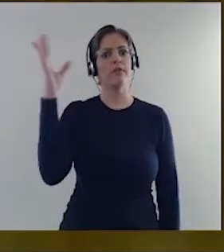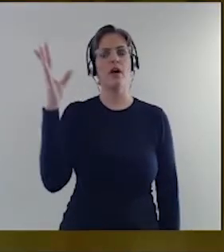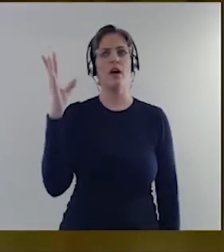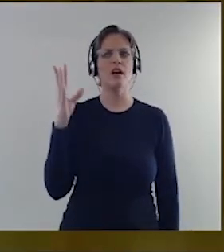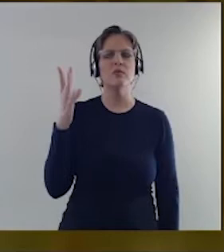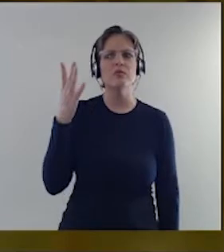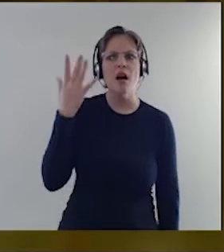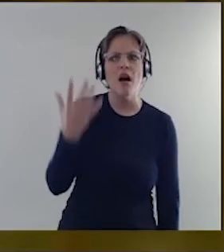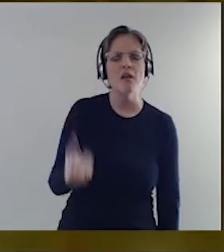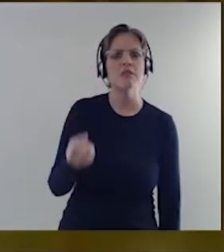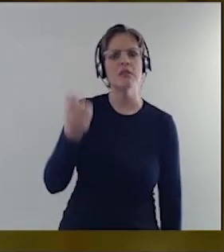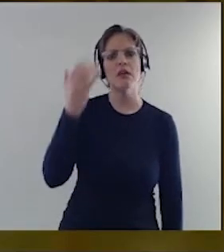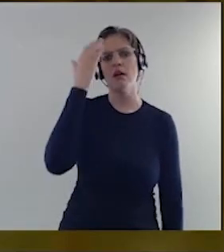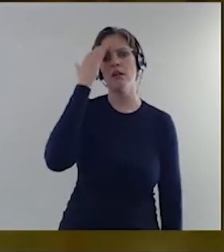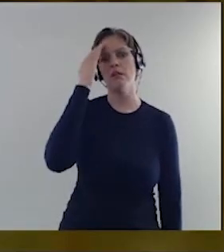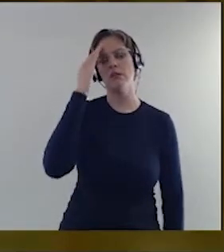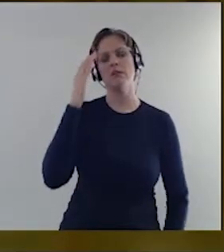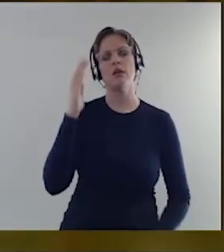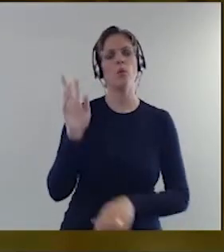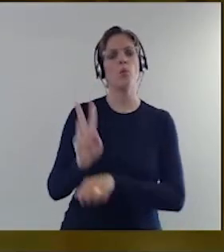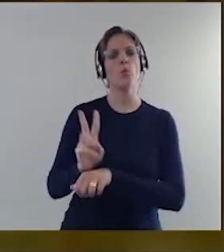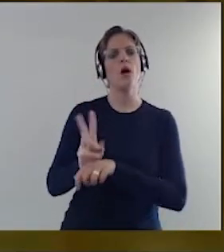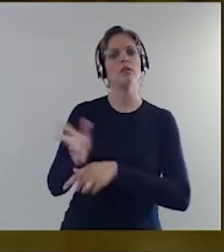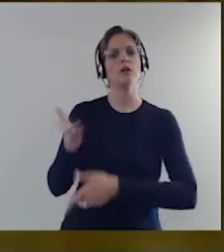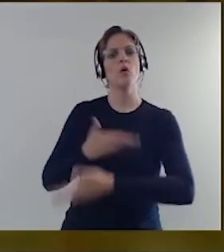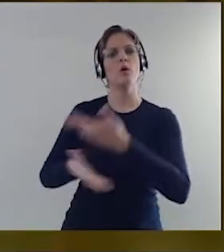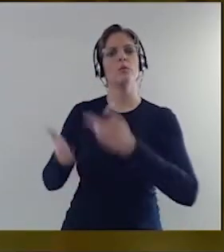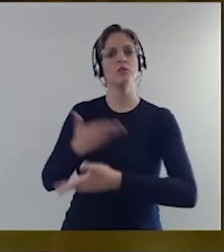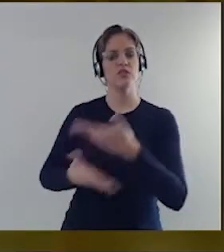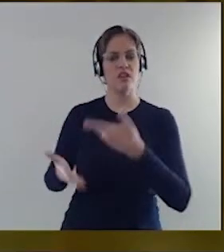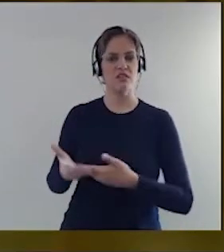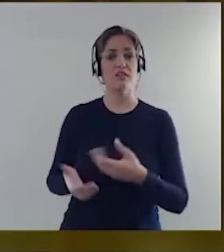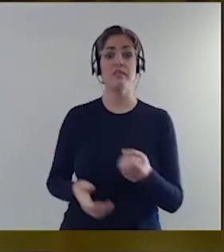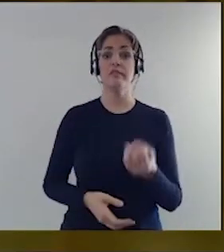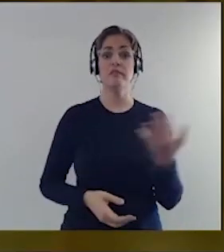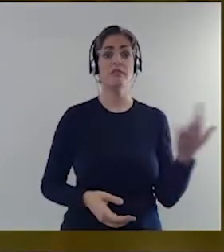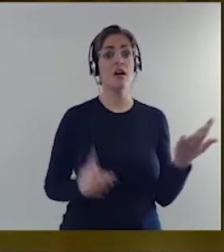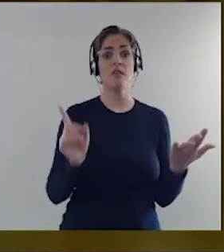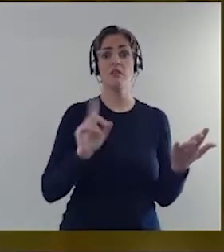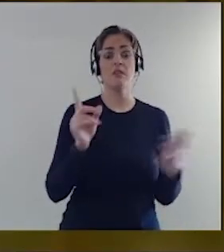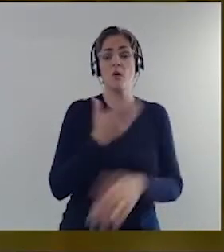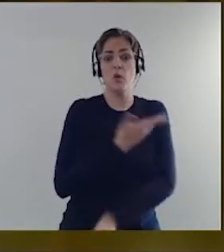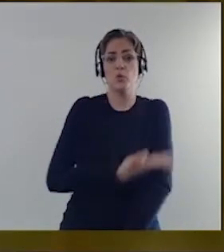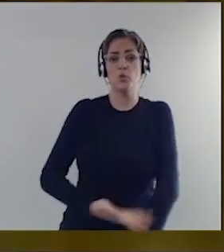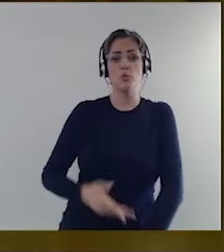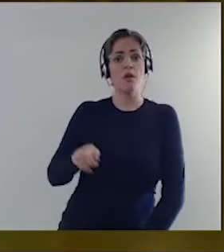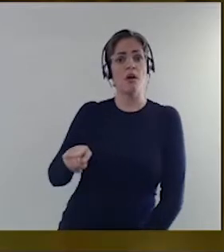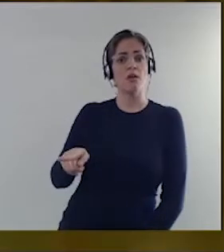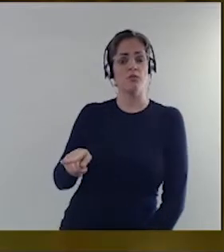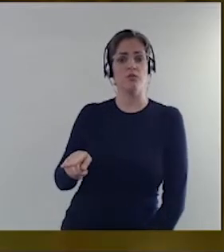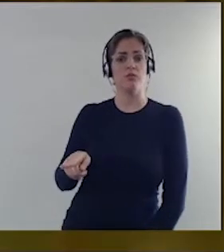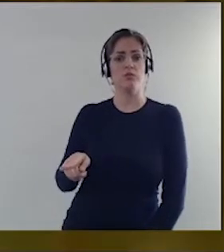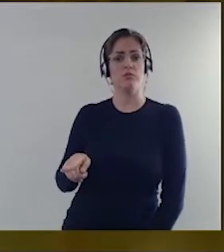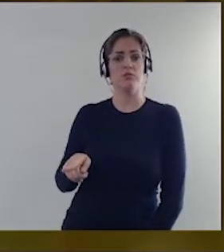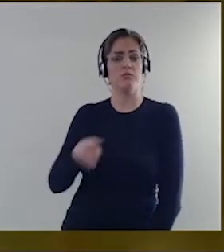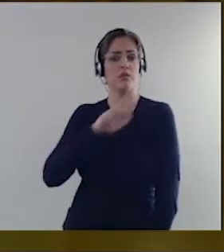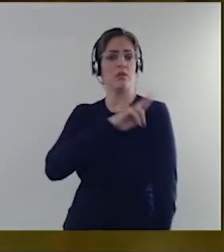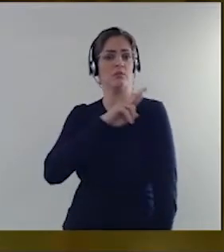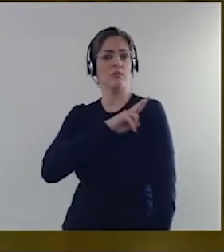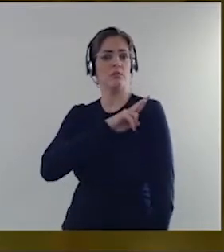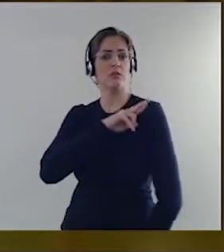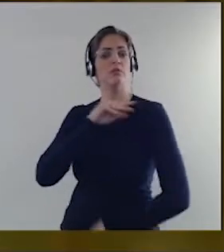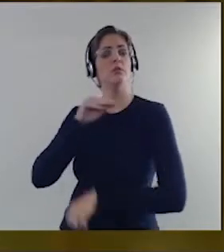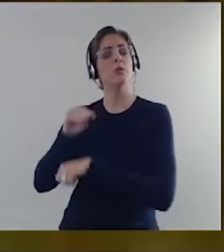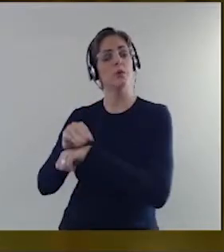guarda compartilhada, muito porque não estavam acostumados com o exercício de tal tarefa, a tarefa do